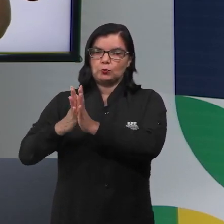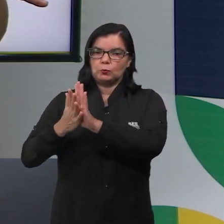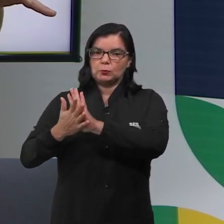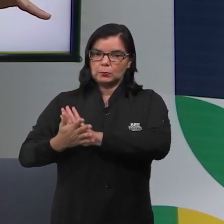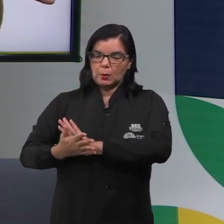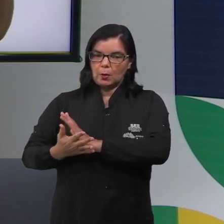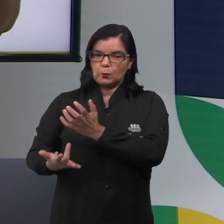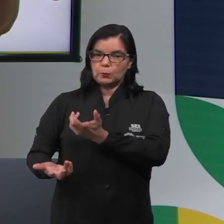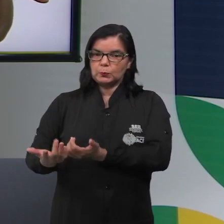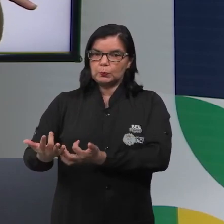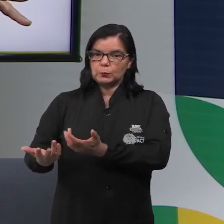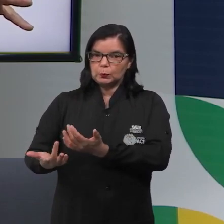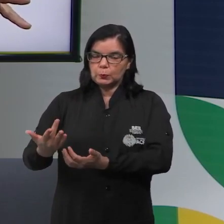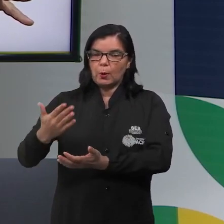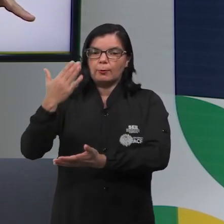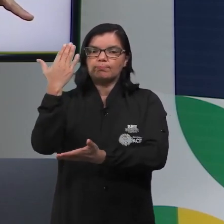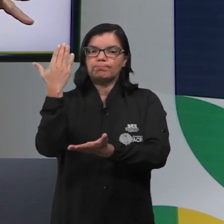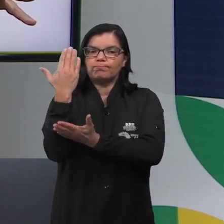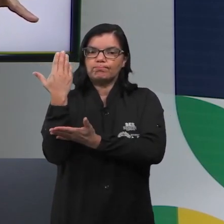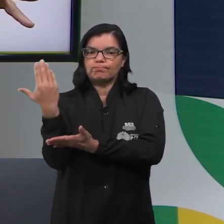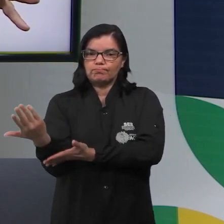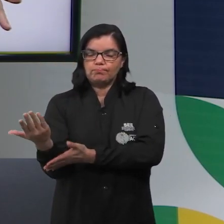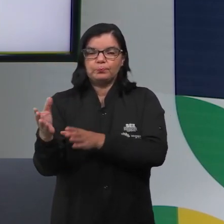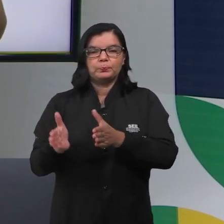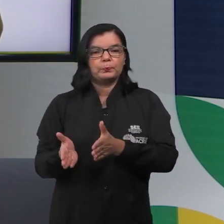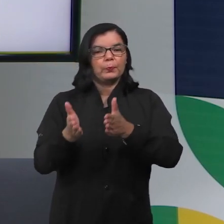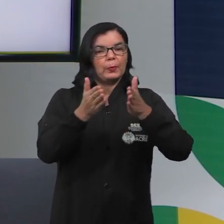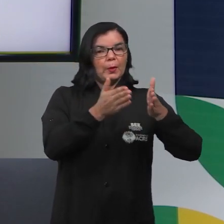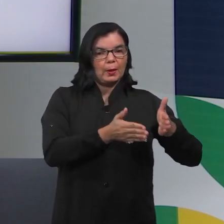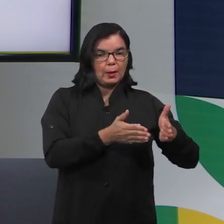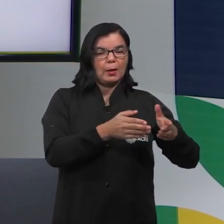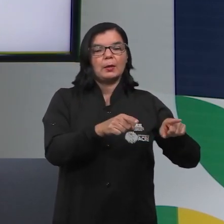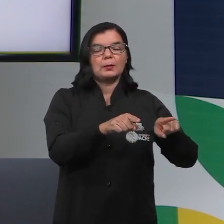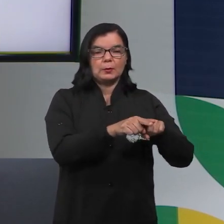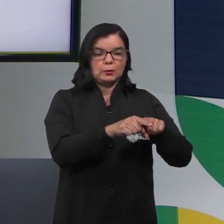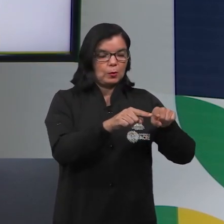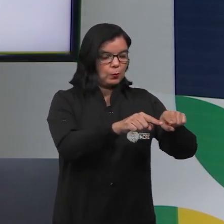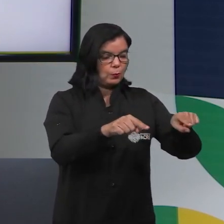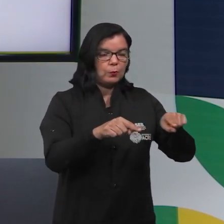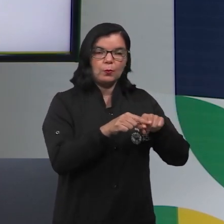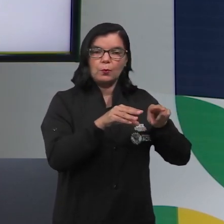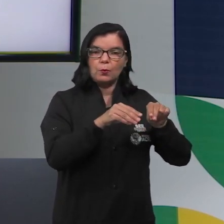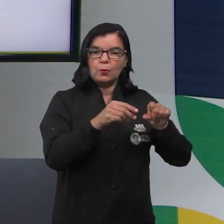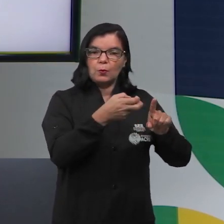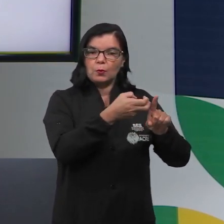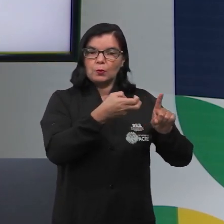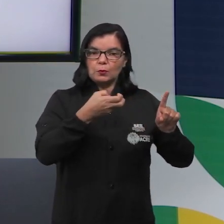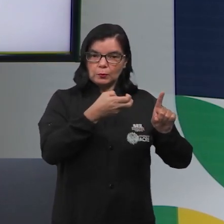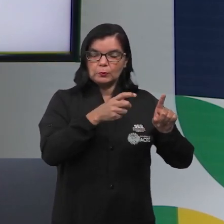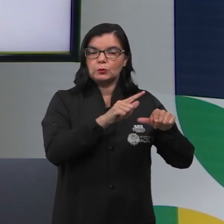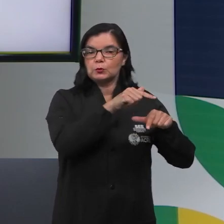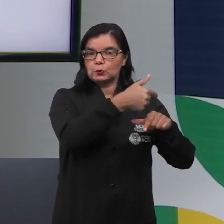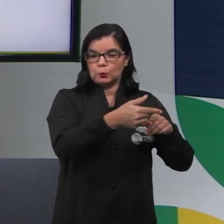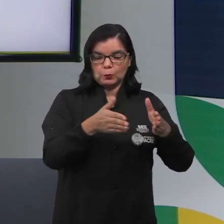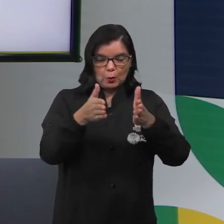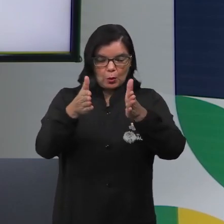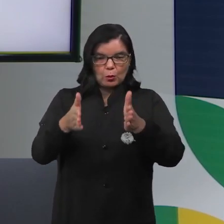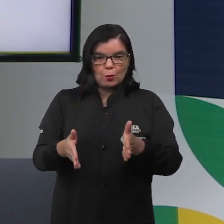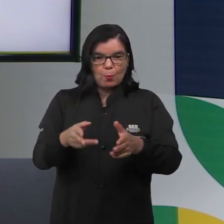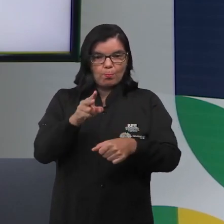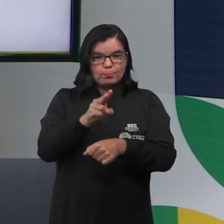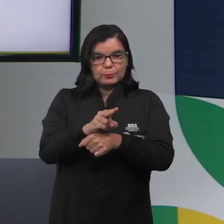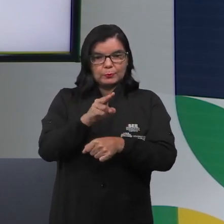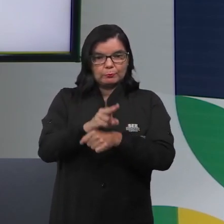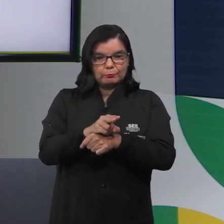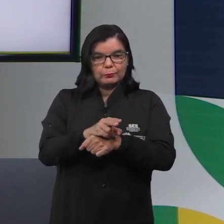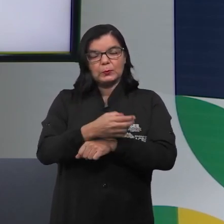destruição, queimadas, desmatamento, do outro também, e a reserva indígena no meio de tudo isso, preservada.